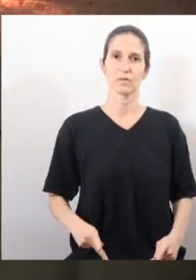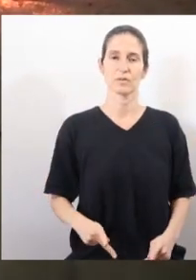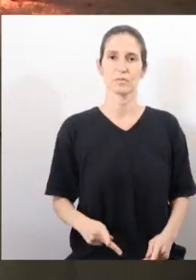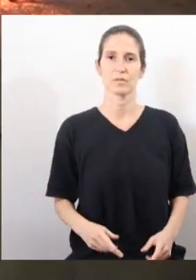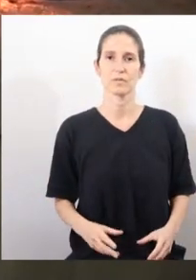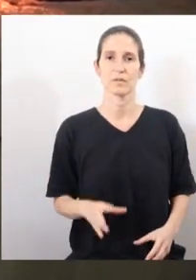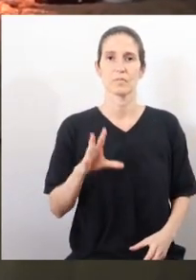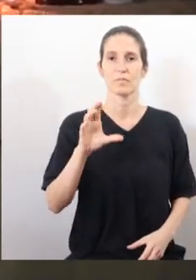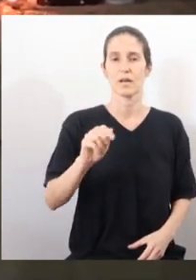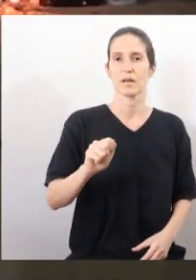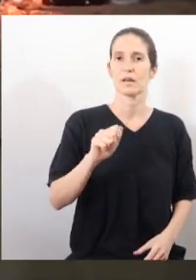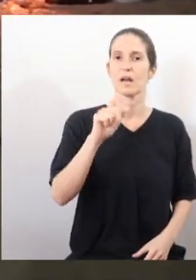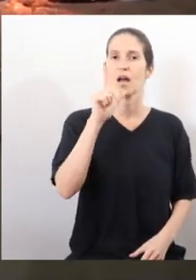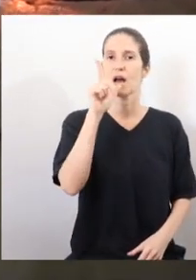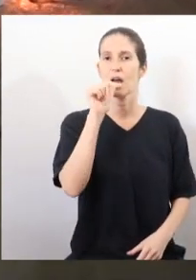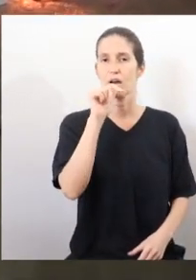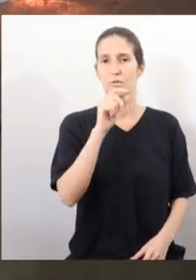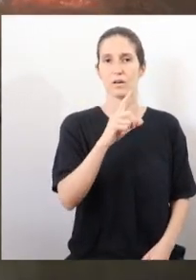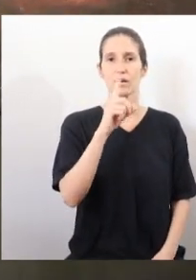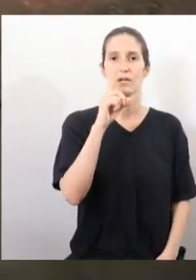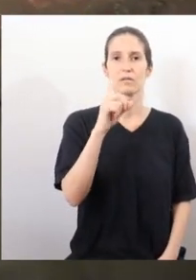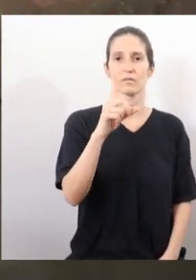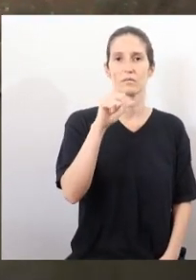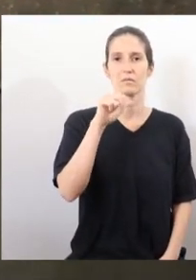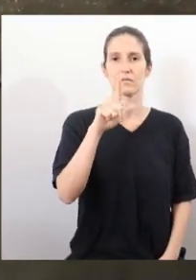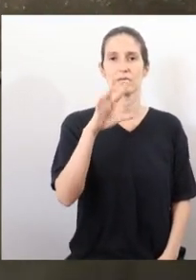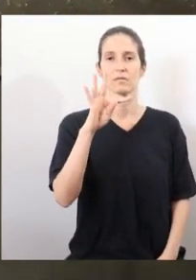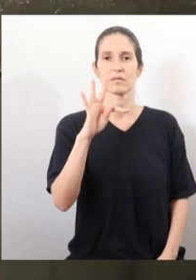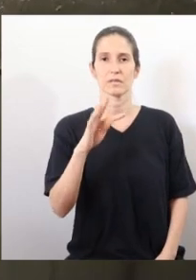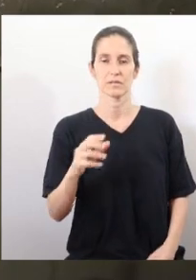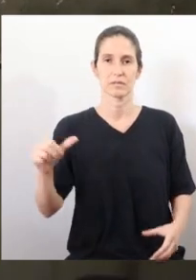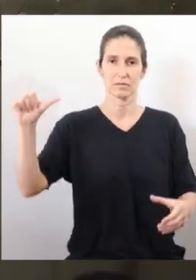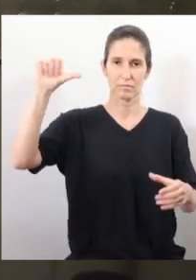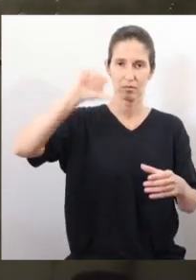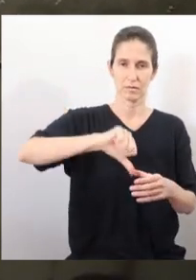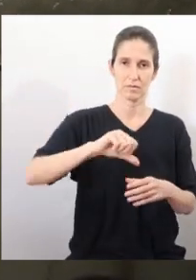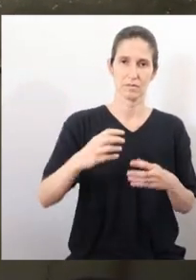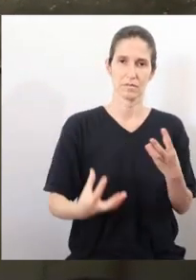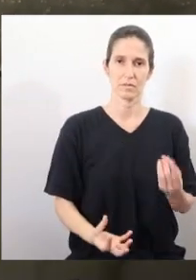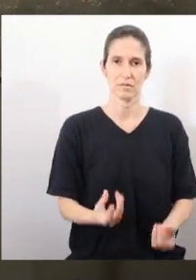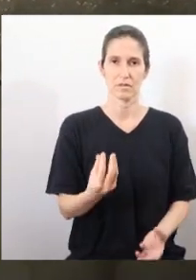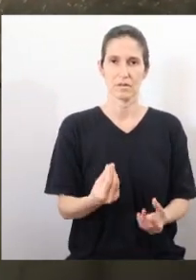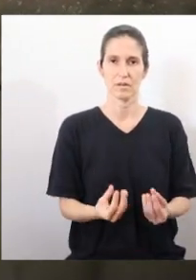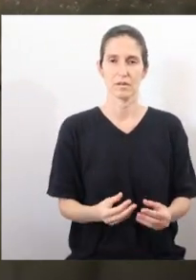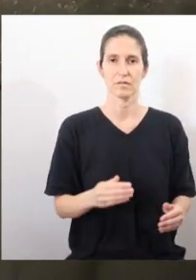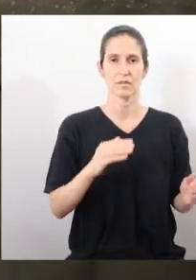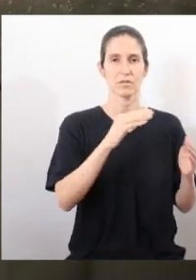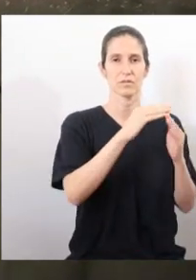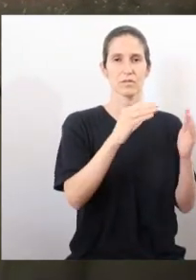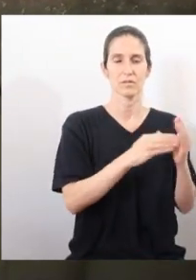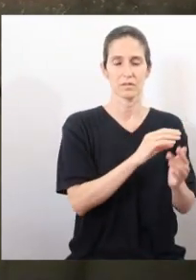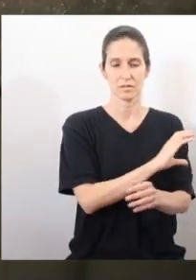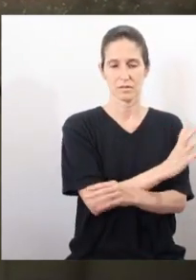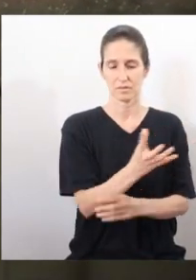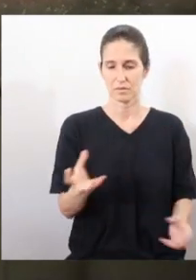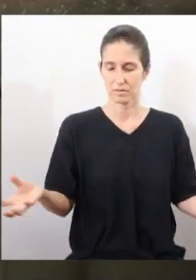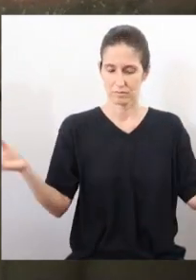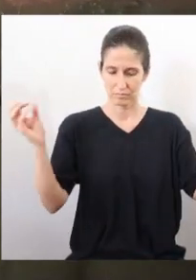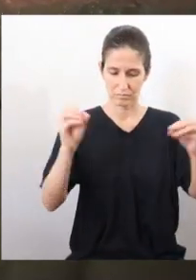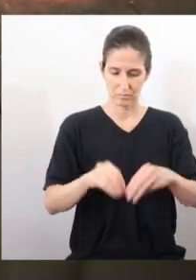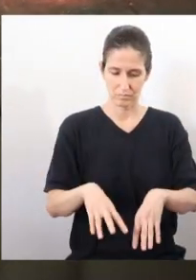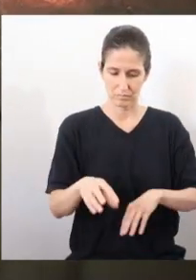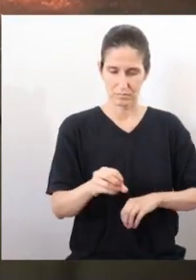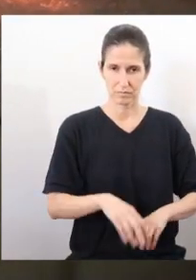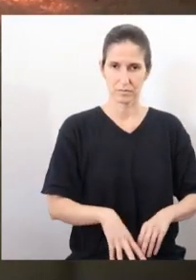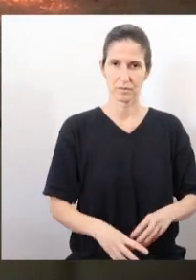que é pegar um litro d'água como esse aqui, você coloca para ferver e coloca todas essas plantas